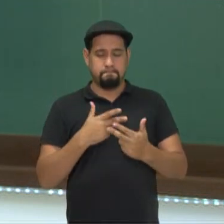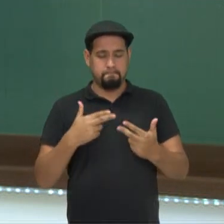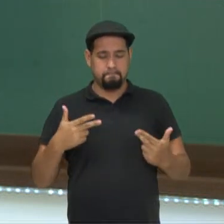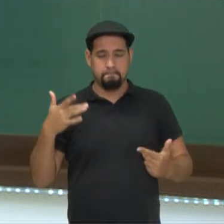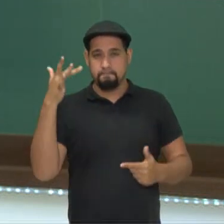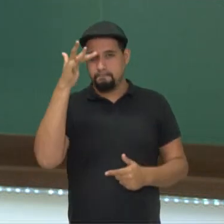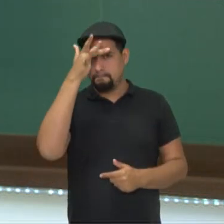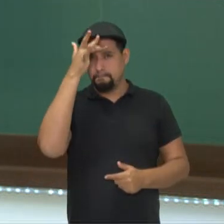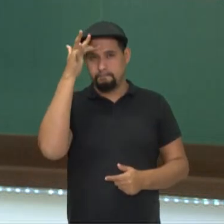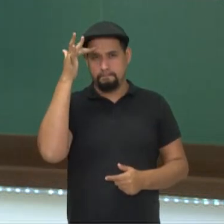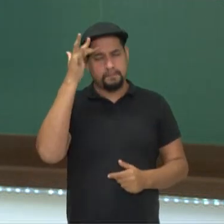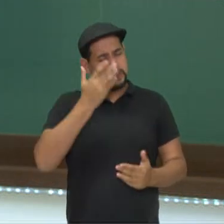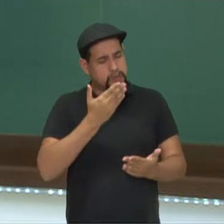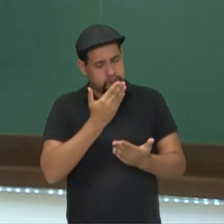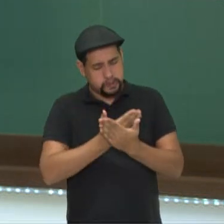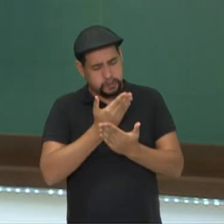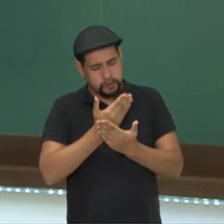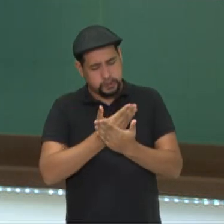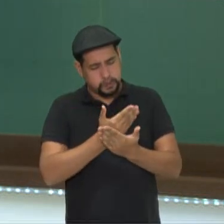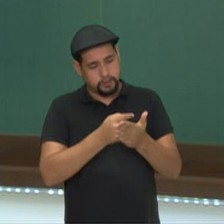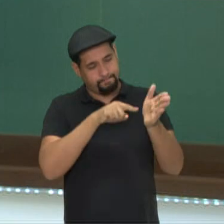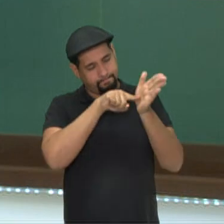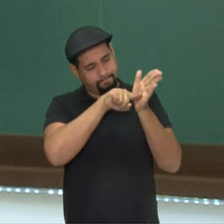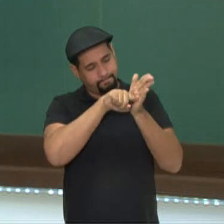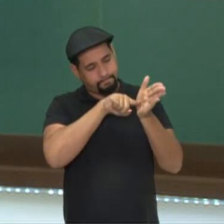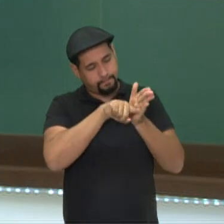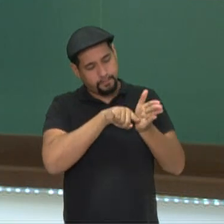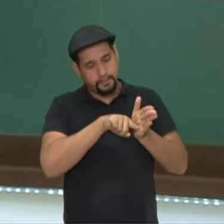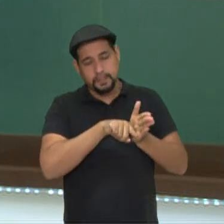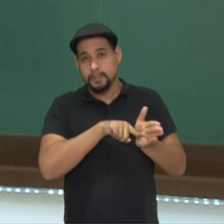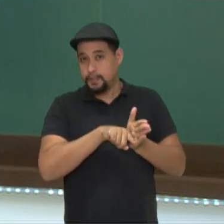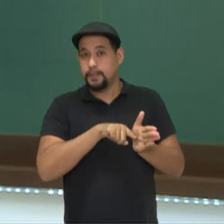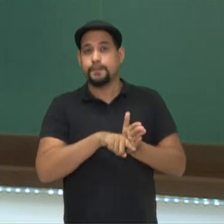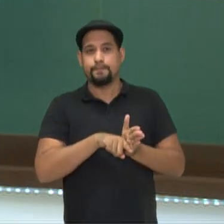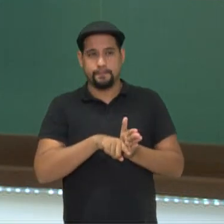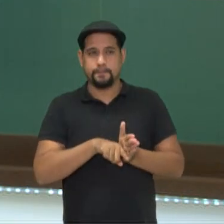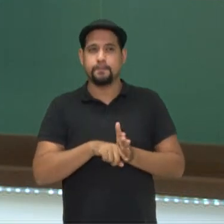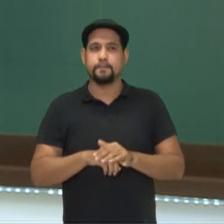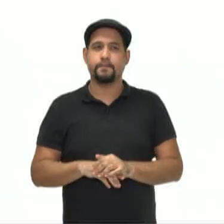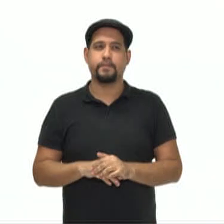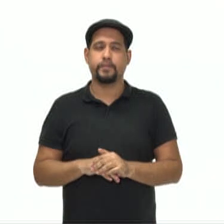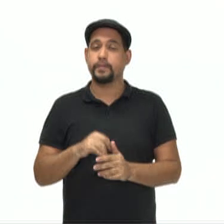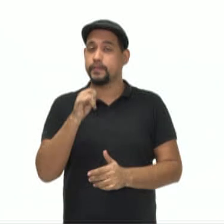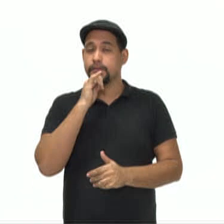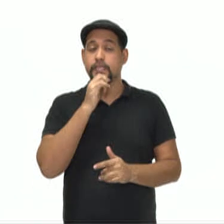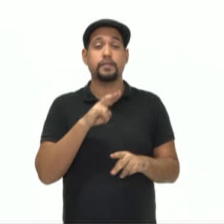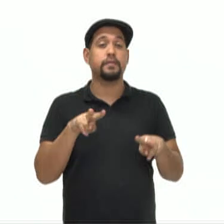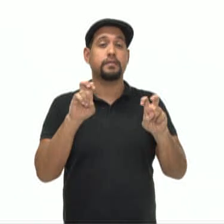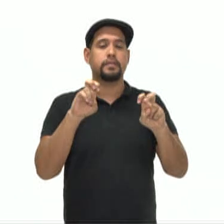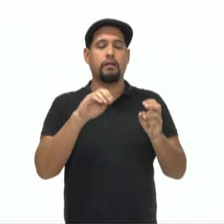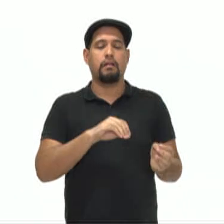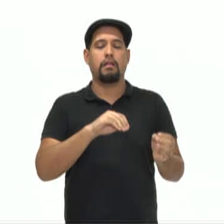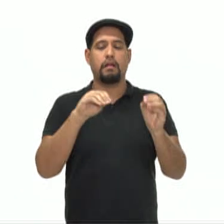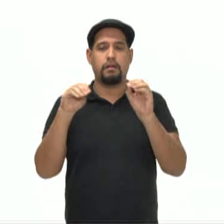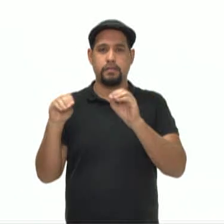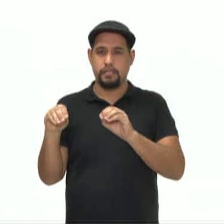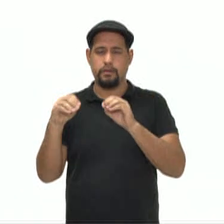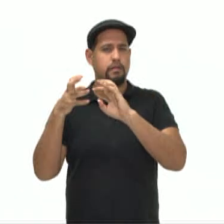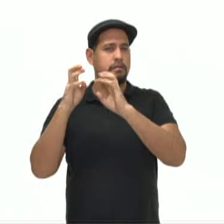pessoas que estudam bastante, tá? Vai ficar a dica. O termo migração de